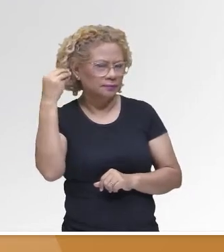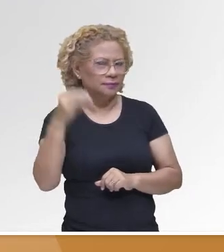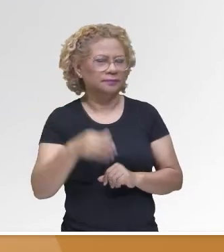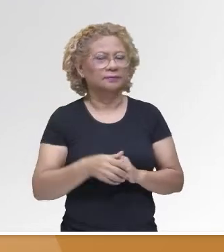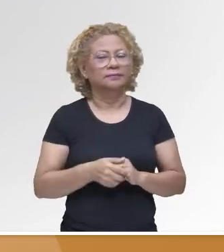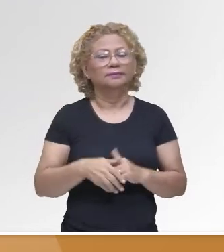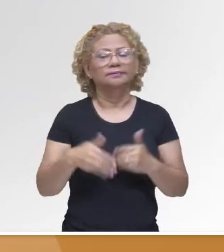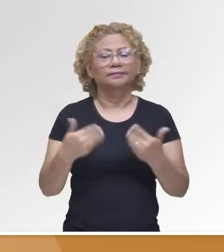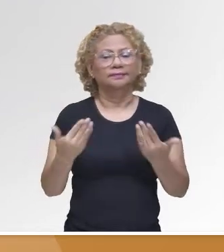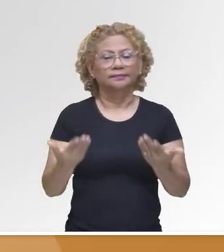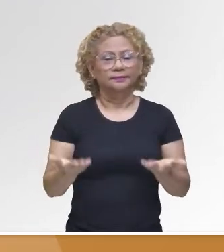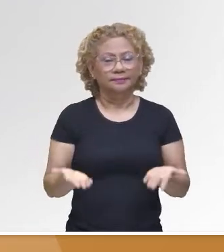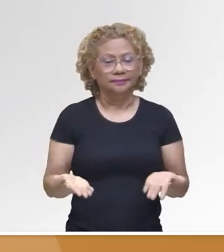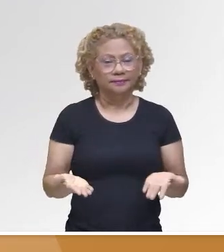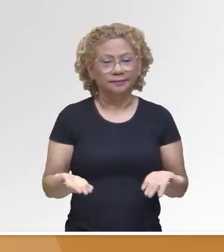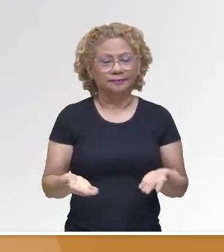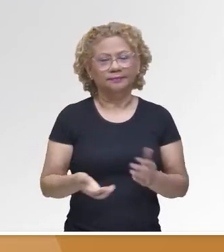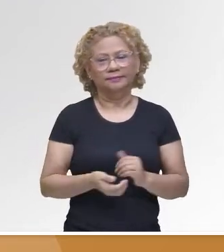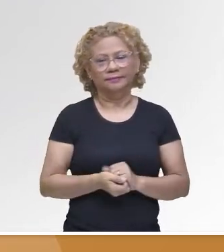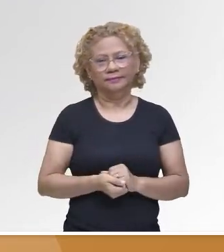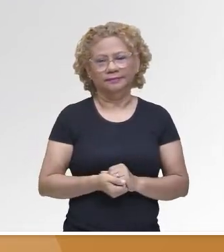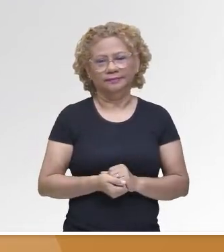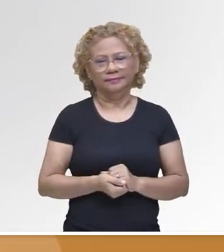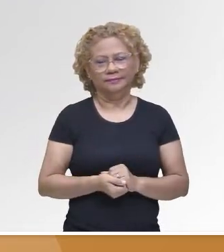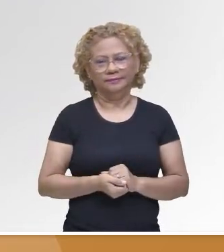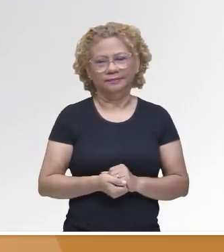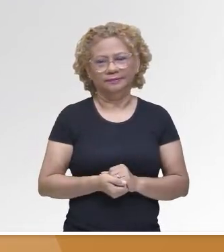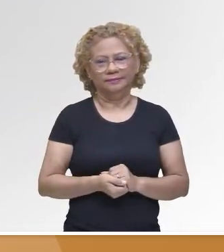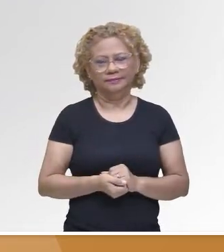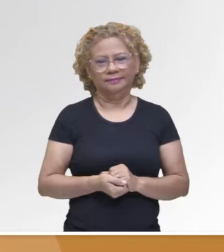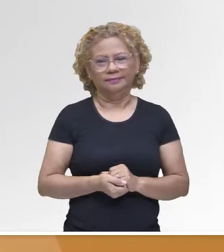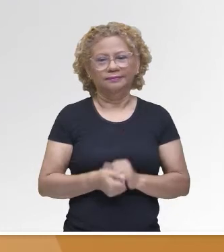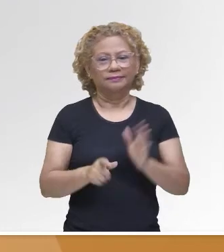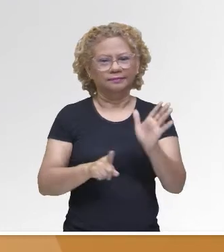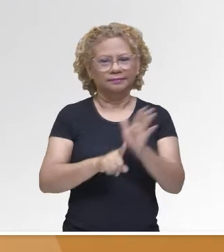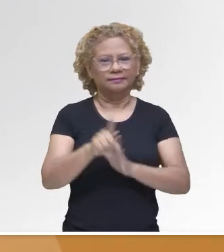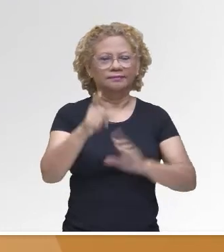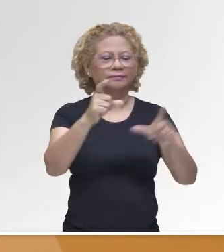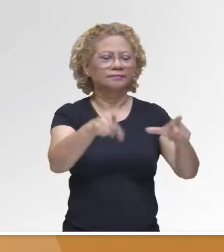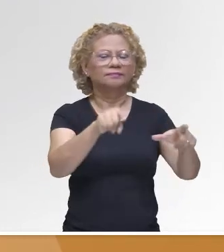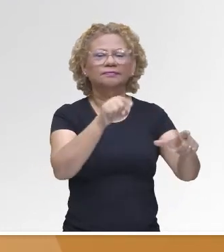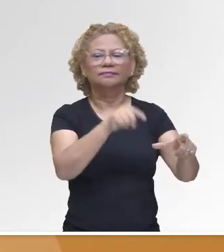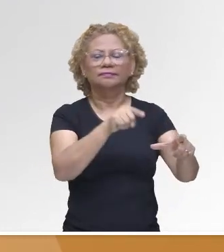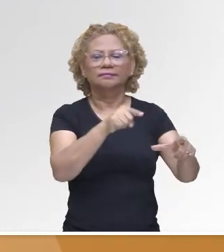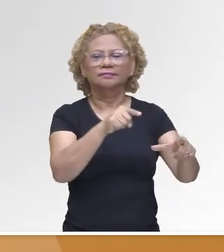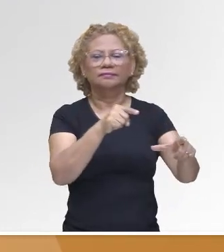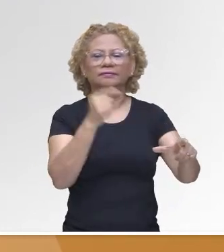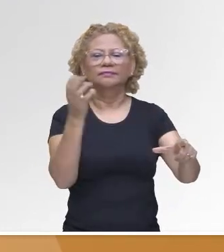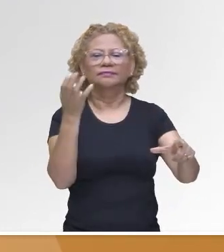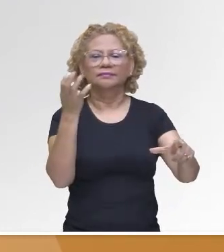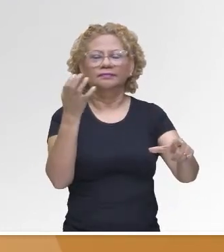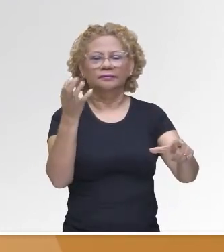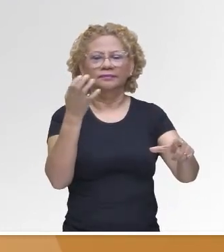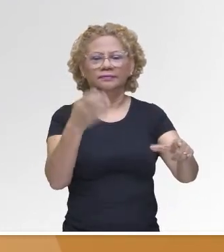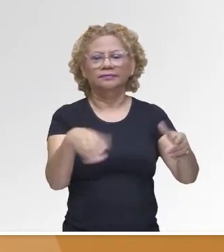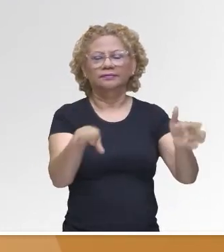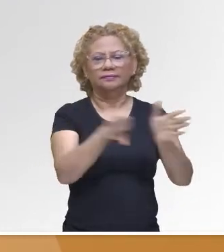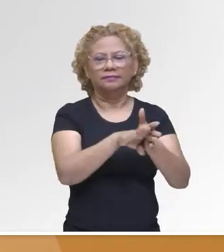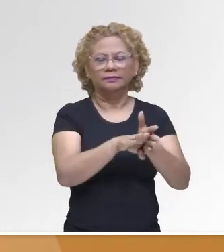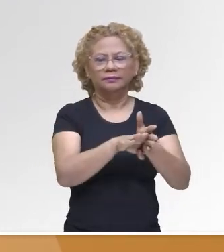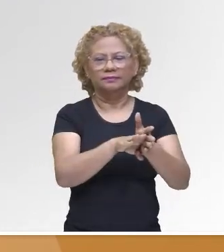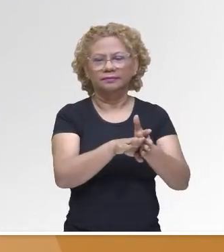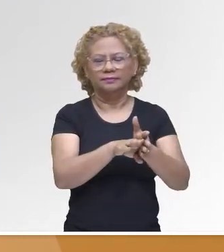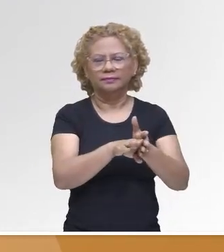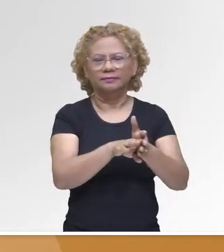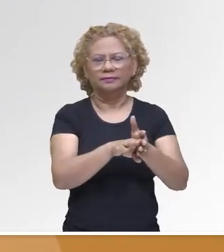Aí, da pergunta onde você quer chegar, vem a questão do como chegar.